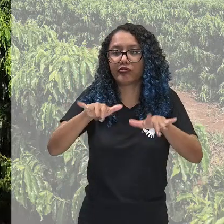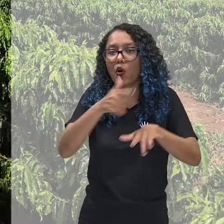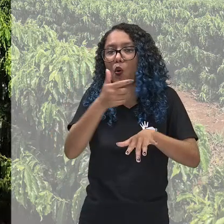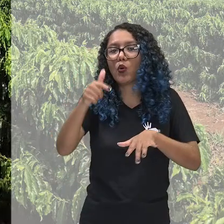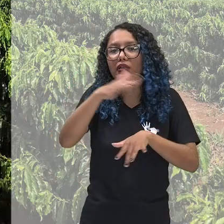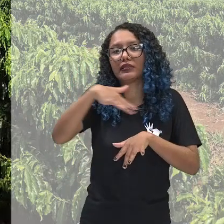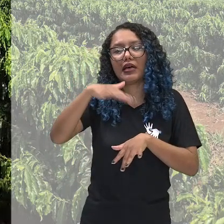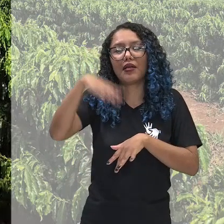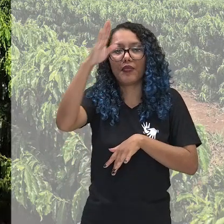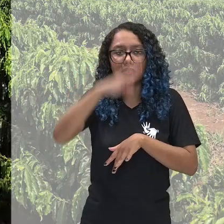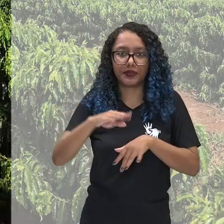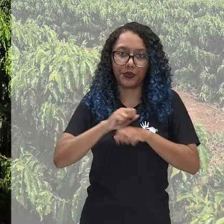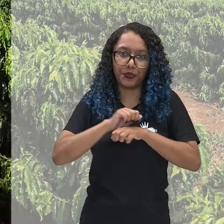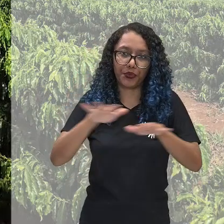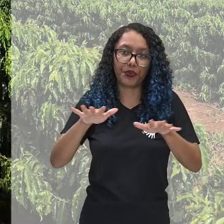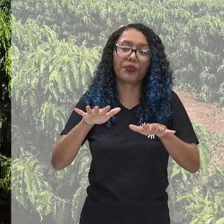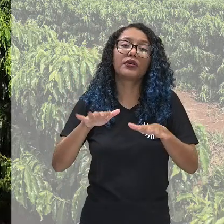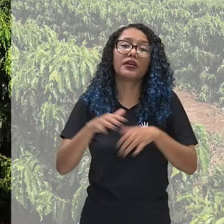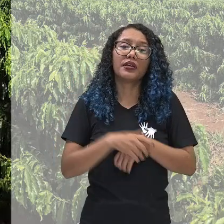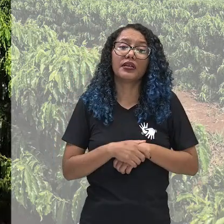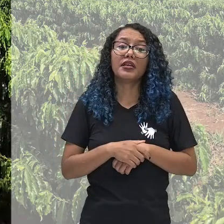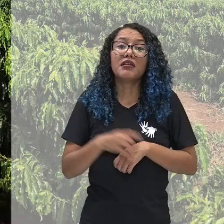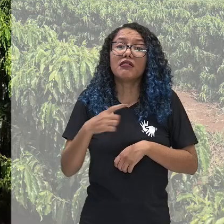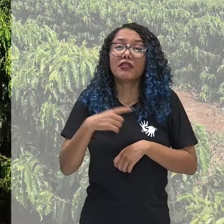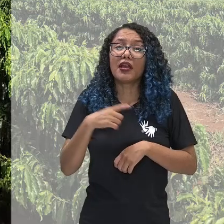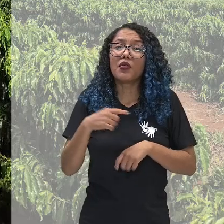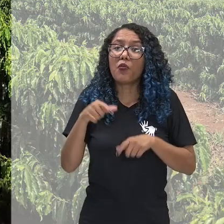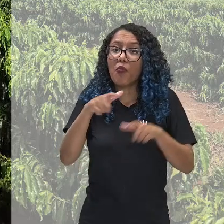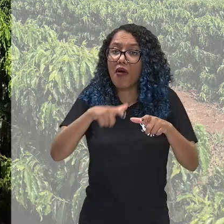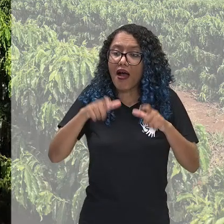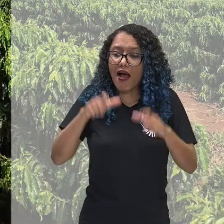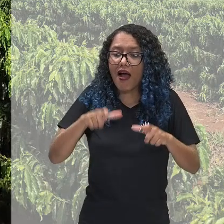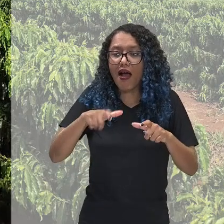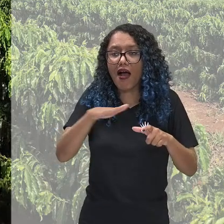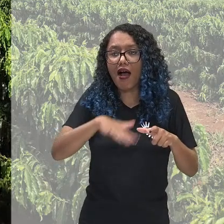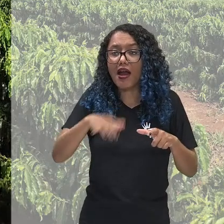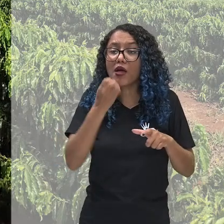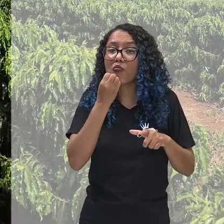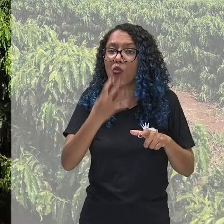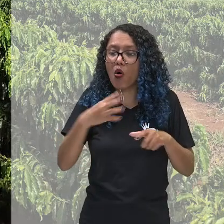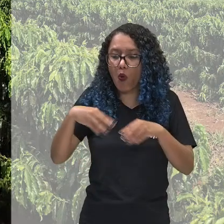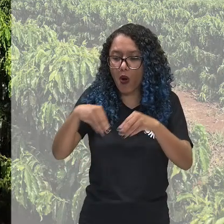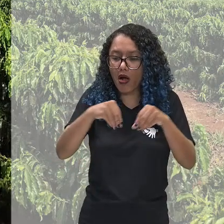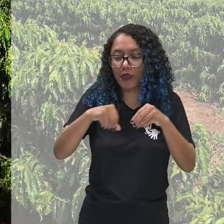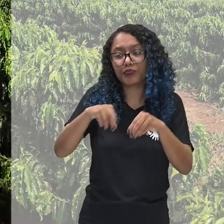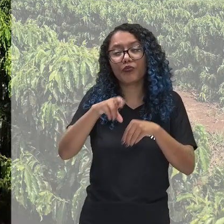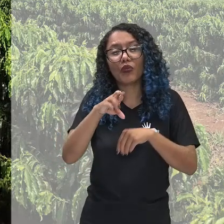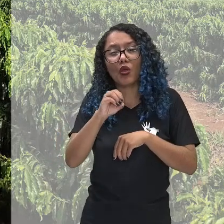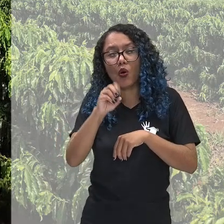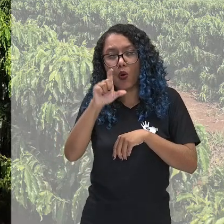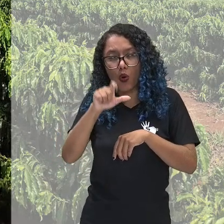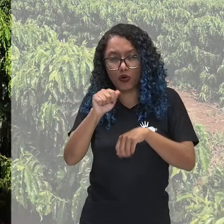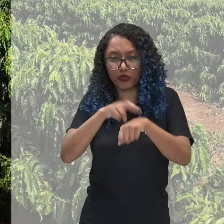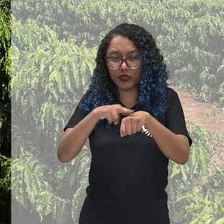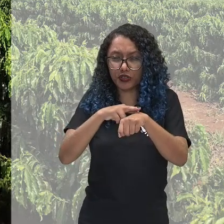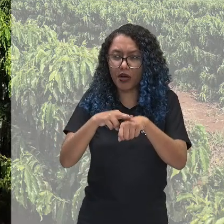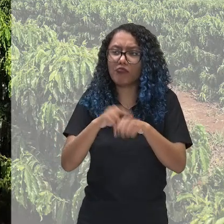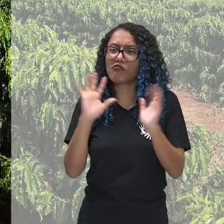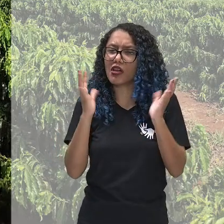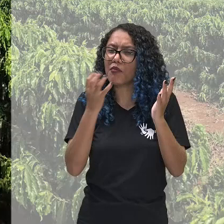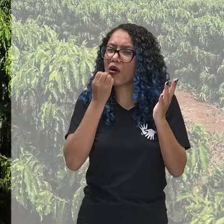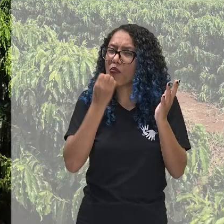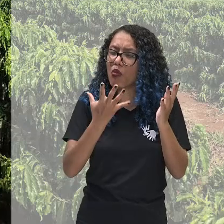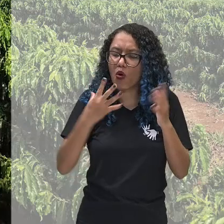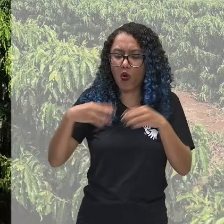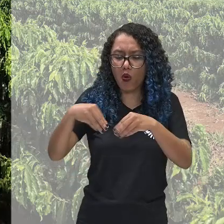e encontrou um terreno fértil, a chamada Terra Roxa, onde o clima era propício, o solo era propício, e essa